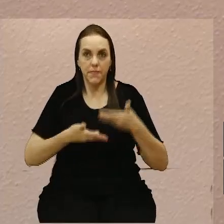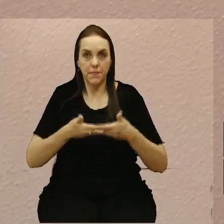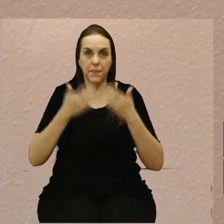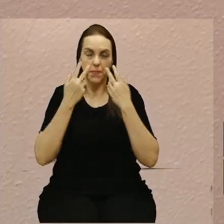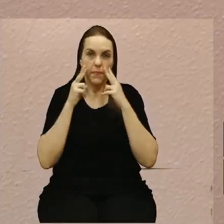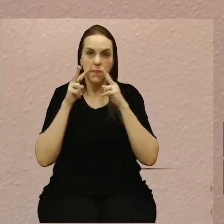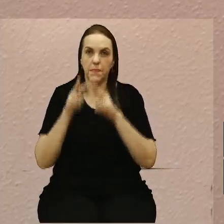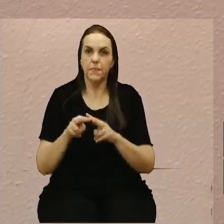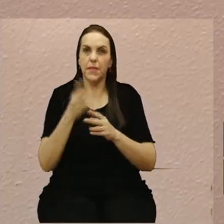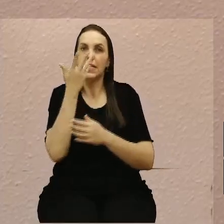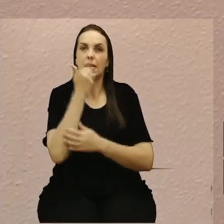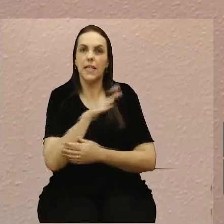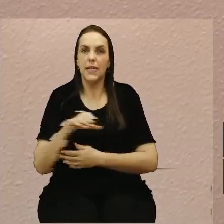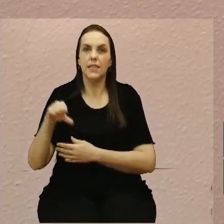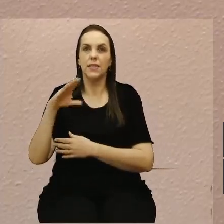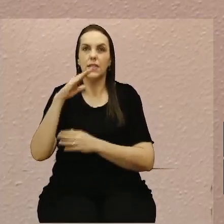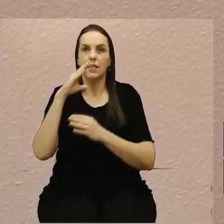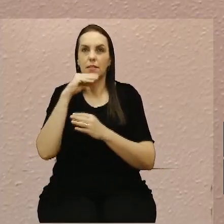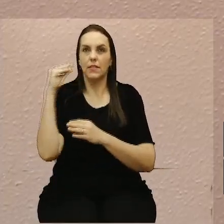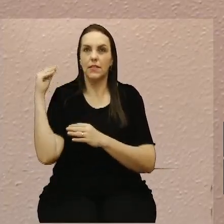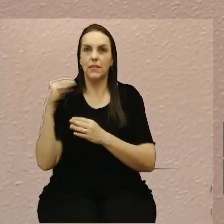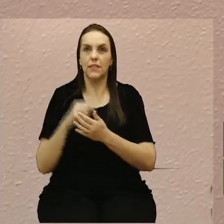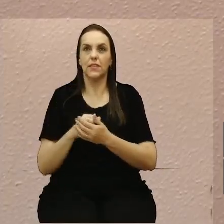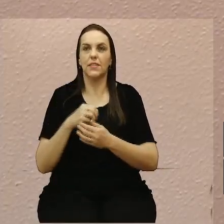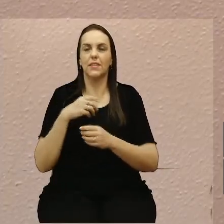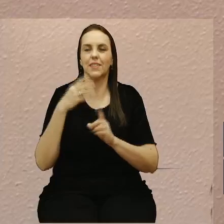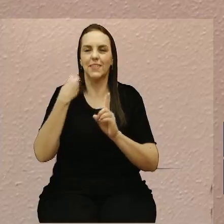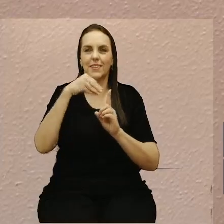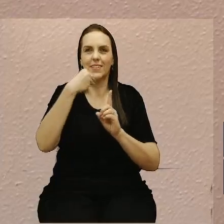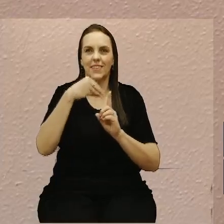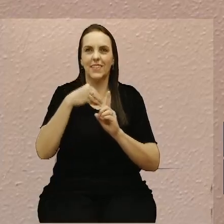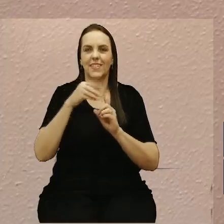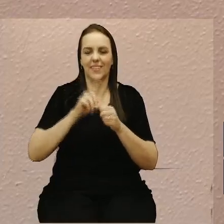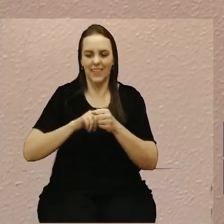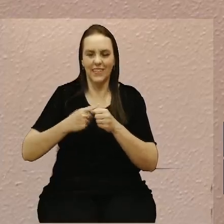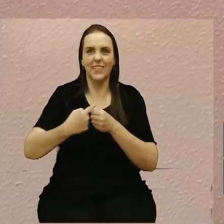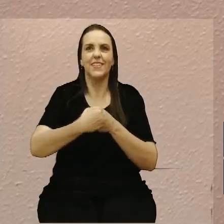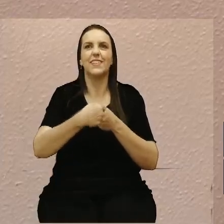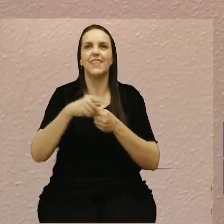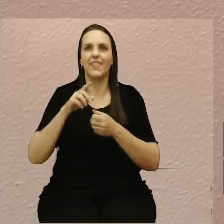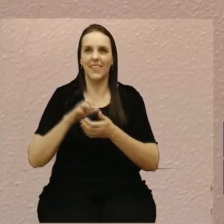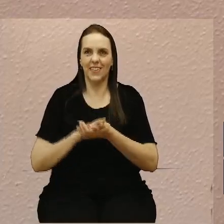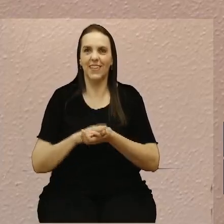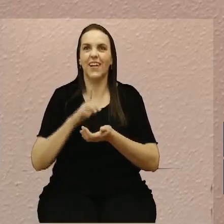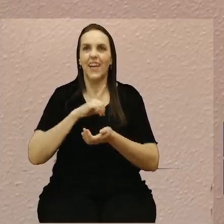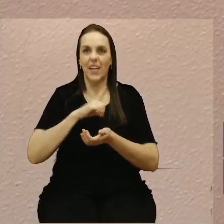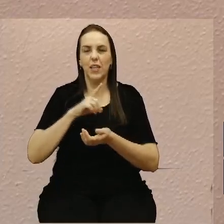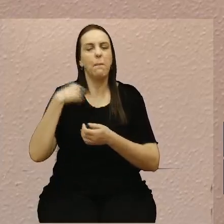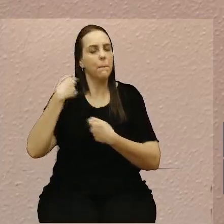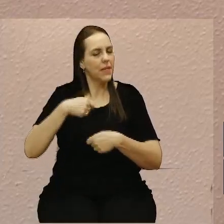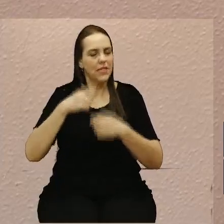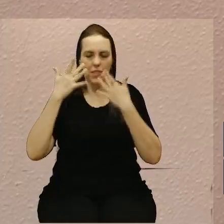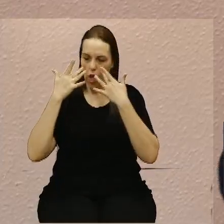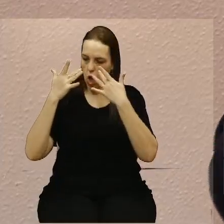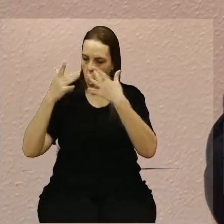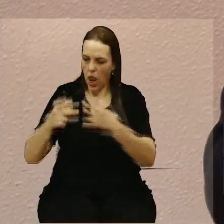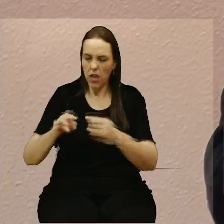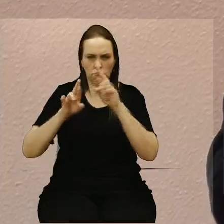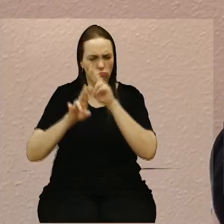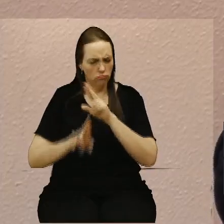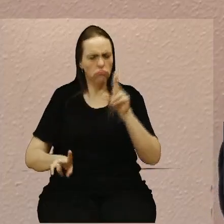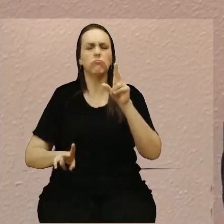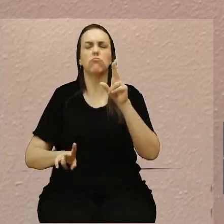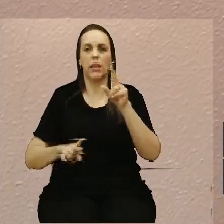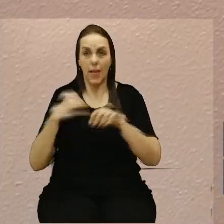adolescentes que tenham uma situação de vulnerabilidade na nossa sociedade, e essas crianças, essa situação precisa de um olhar diferenciado, né?